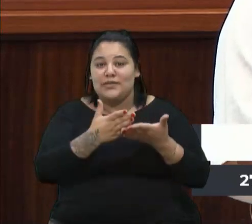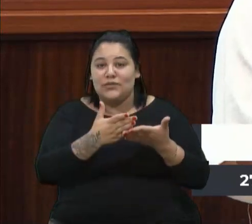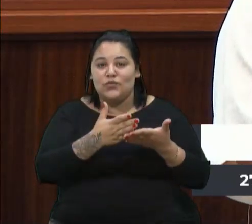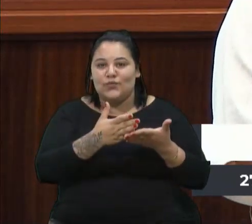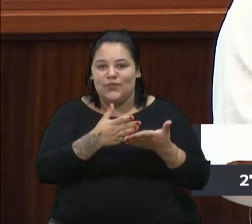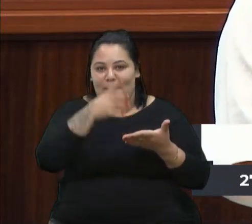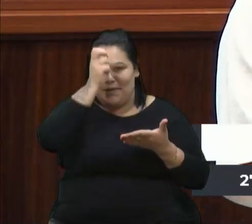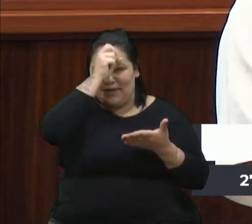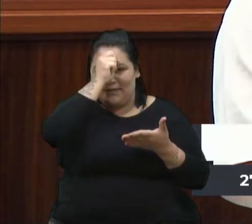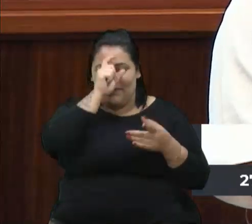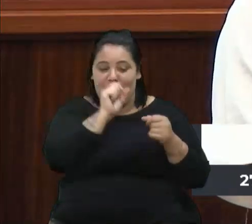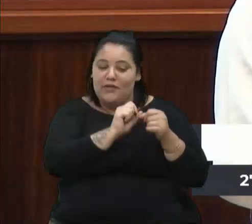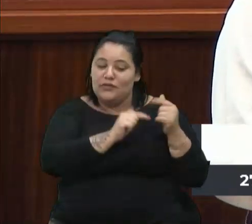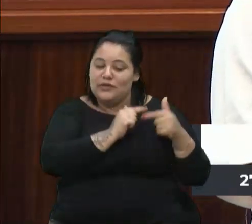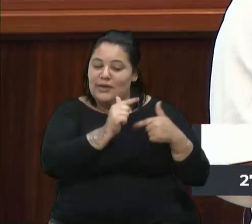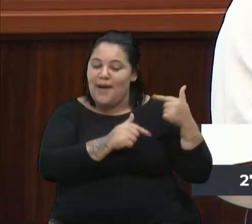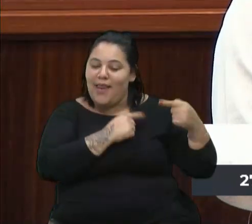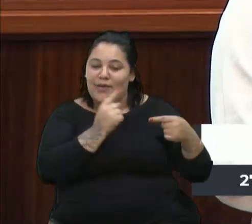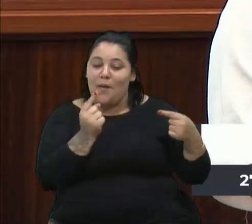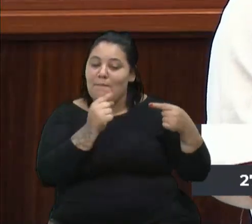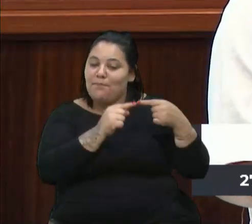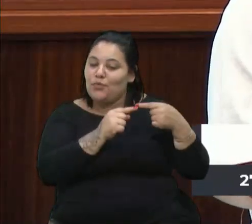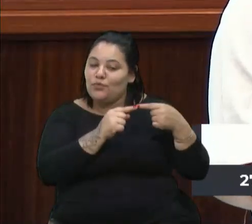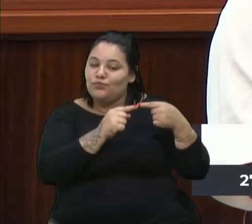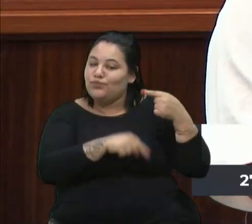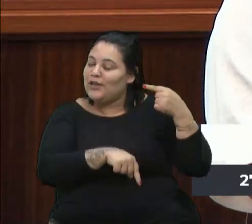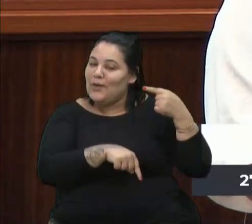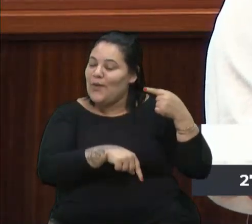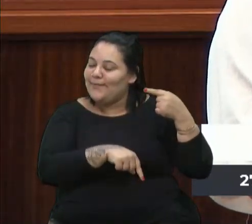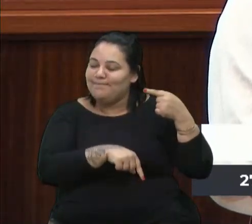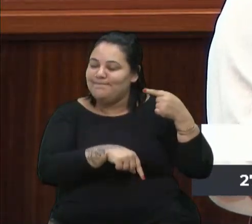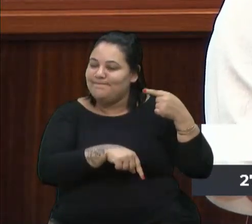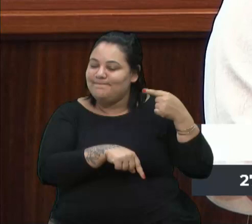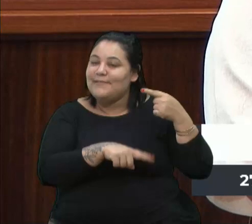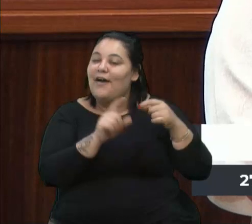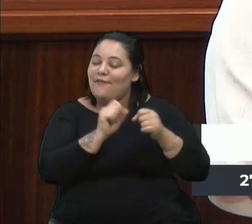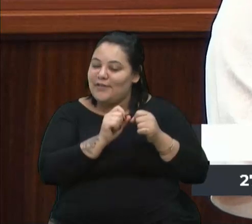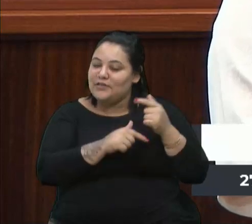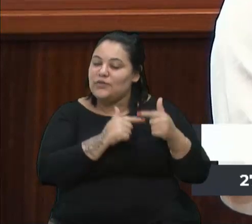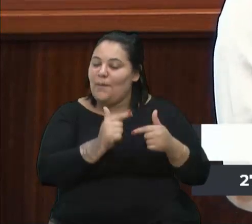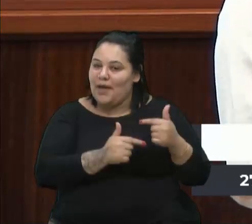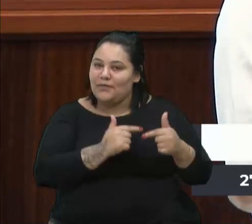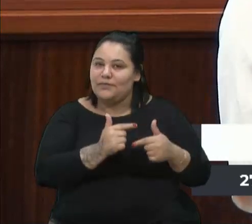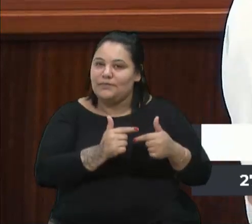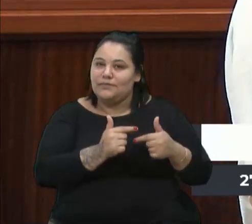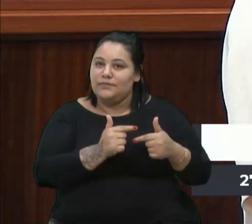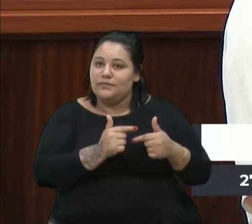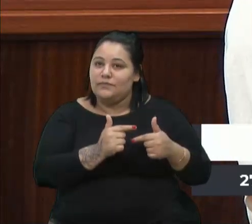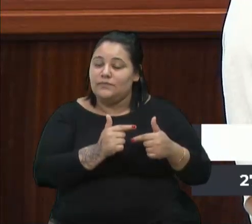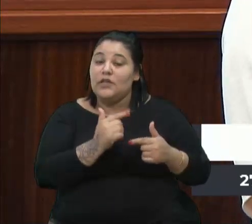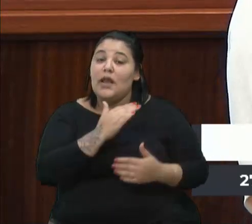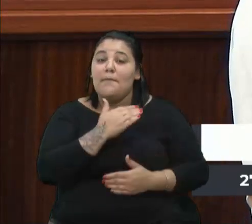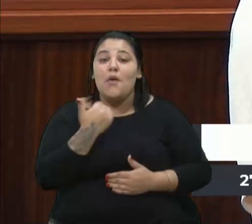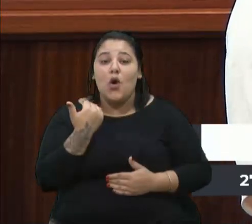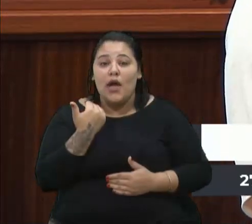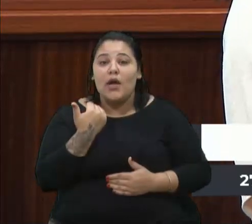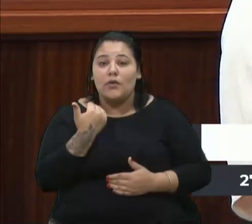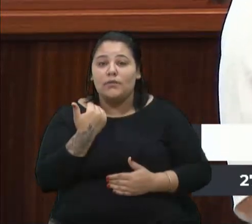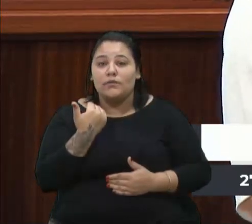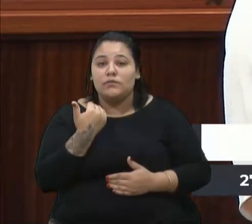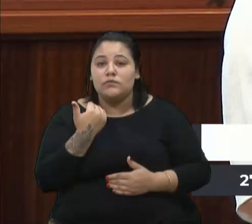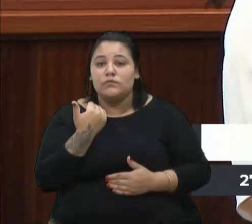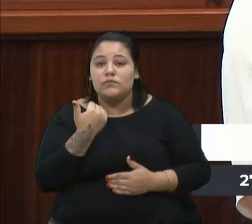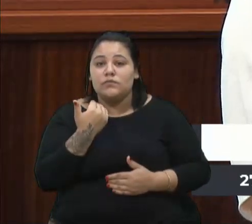desempenhando uma função que não era a sua função, mas ele estava lá desempenhando aquela função, e ele morreu com uma